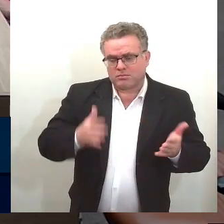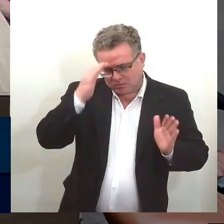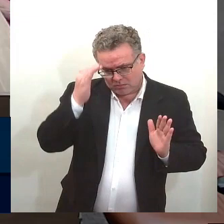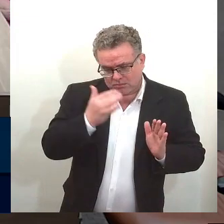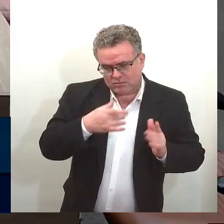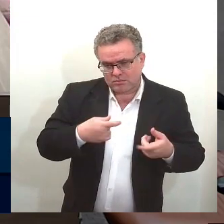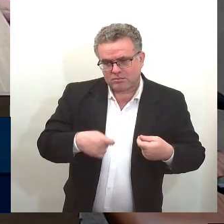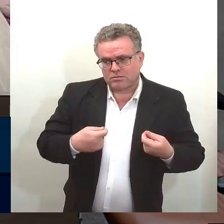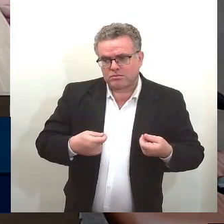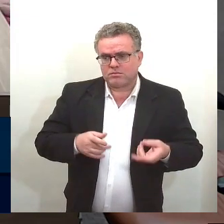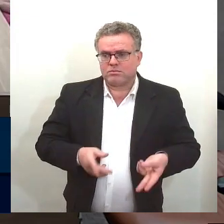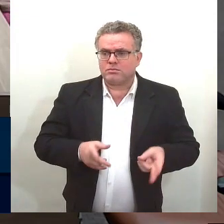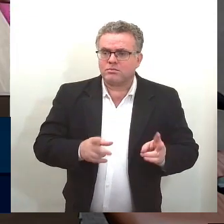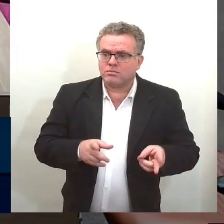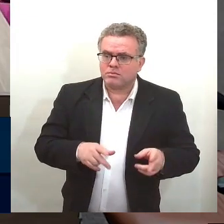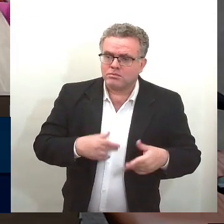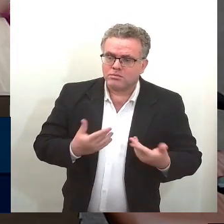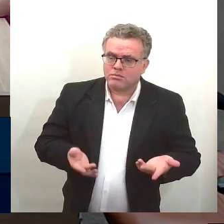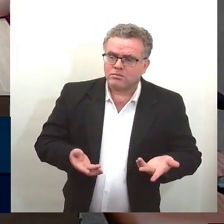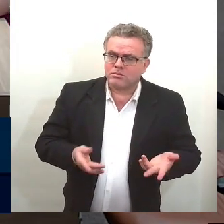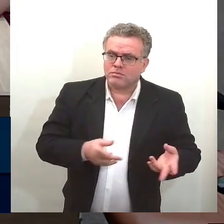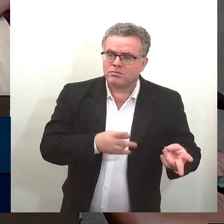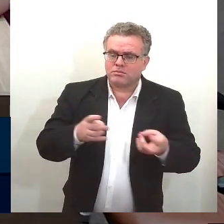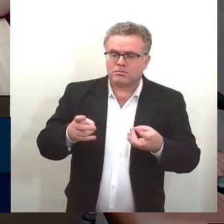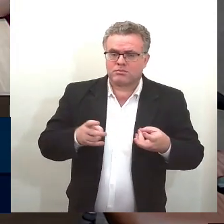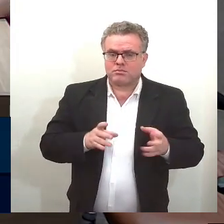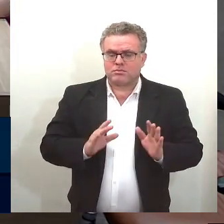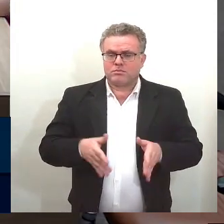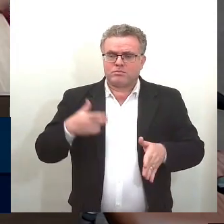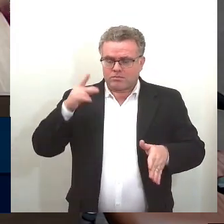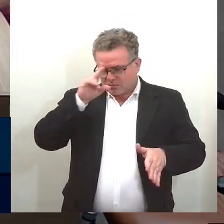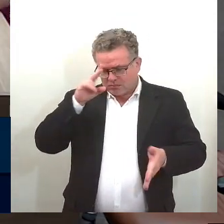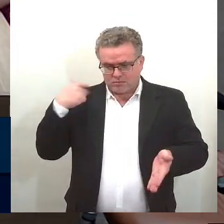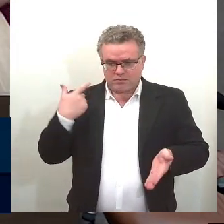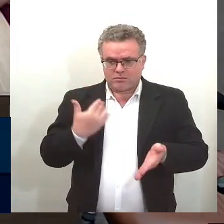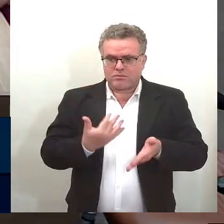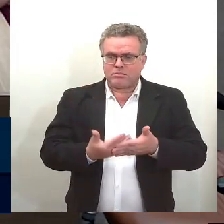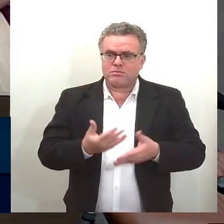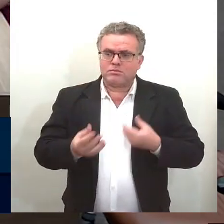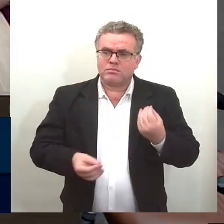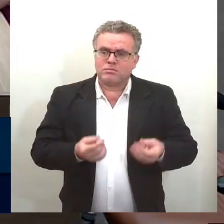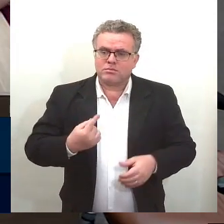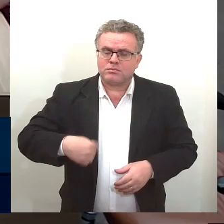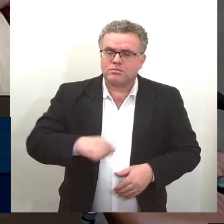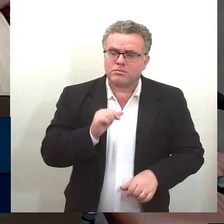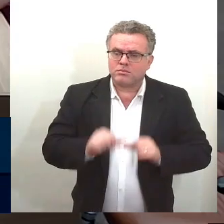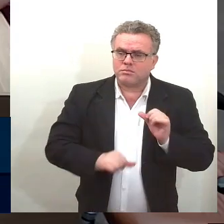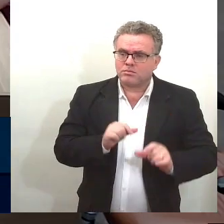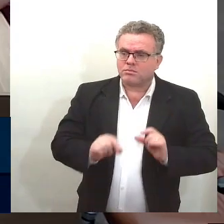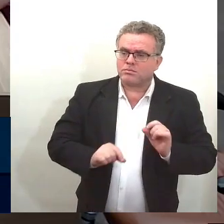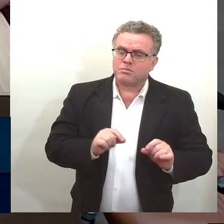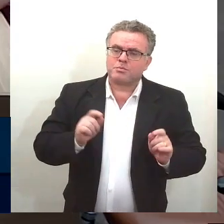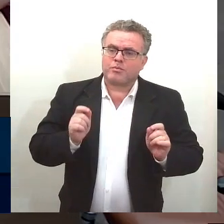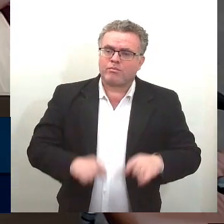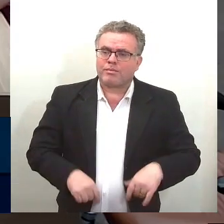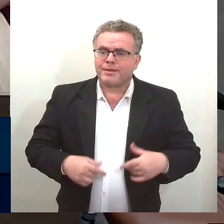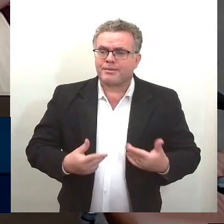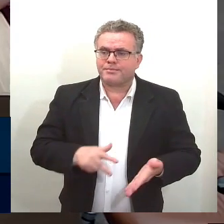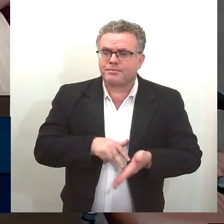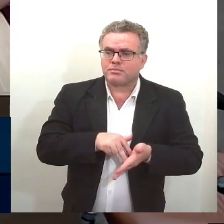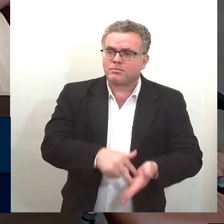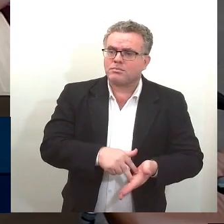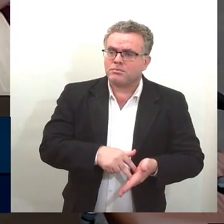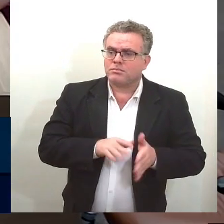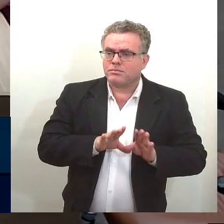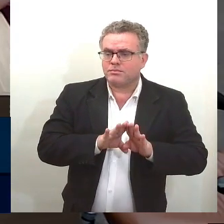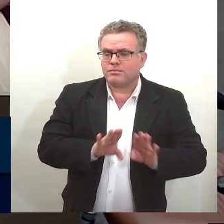também, historicamente, nos outros estados, para a gente sair de uma situação estável para ir para uma situação instável, é assim. Então, a gente tem que ter muita